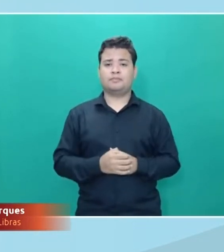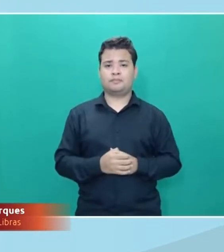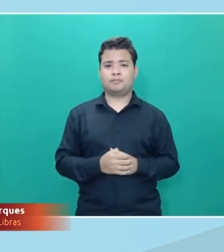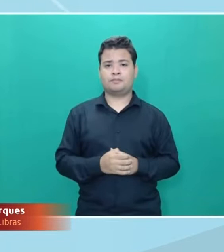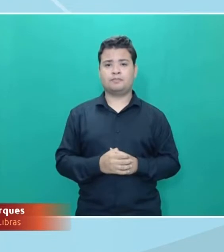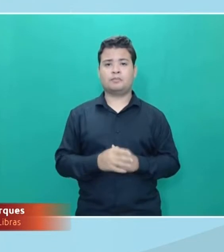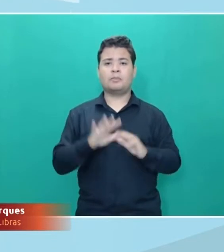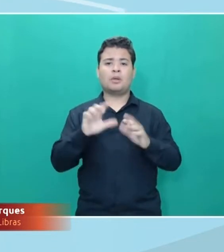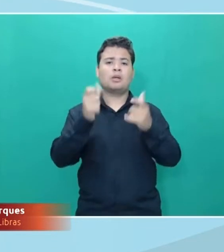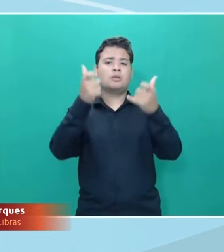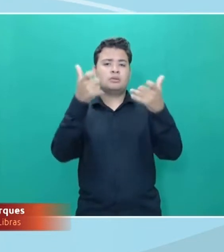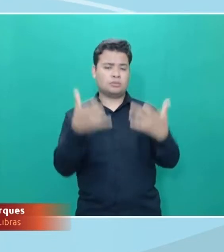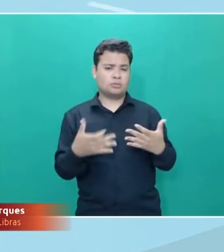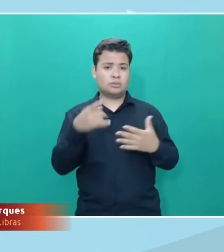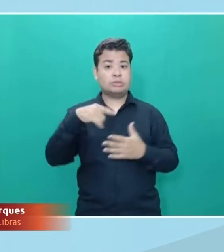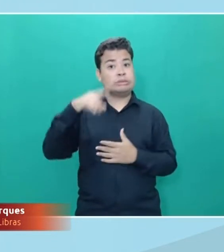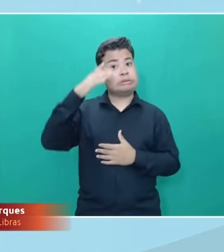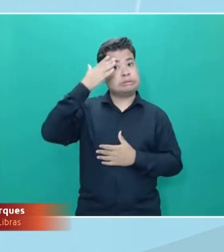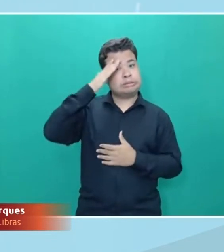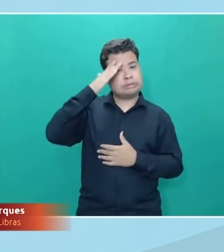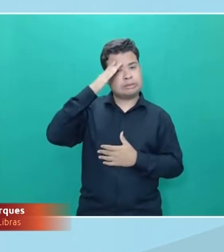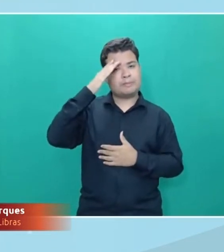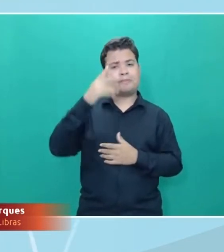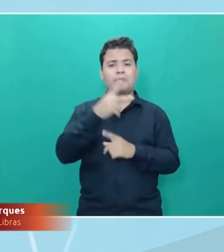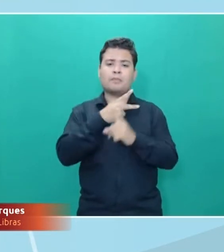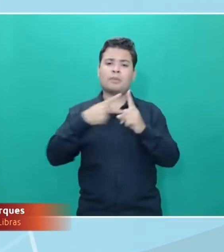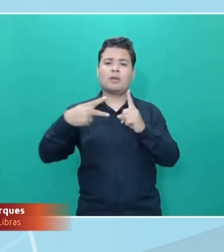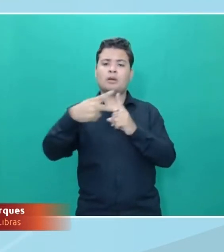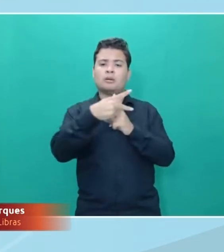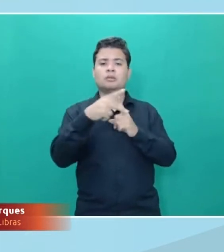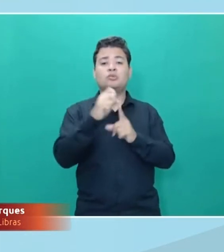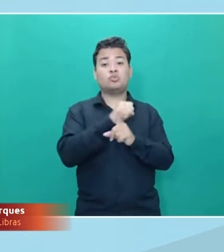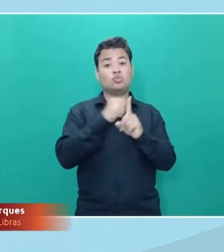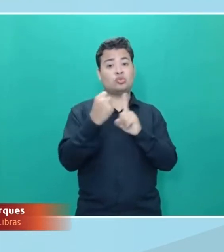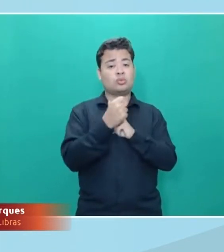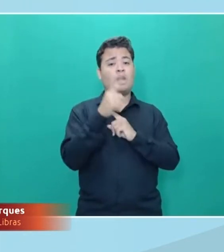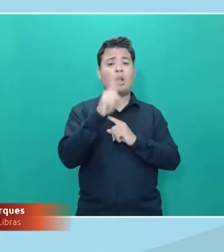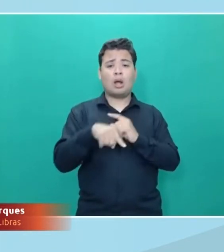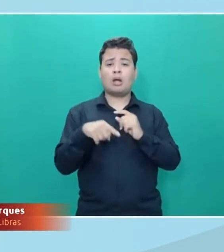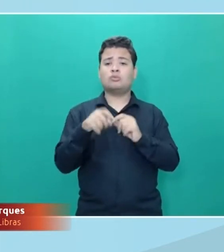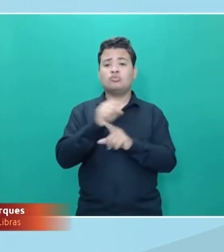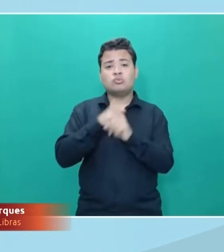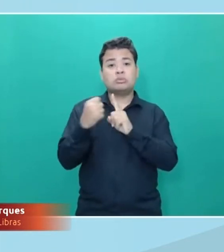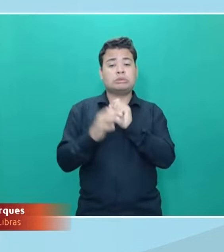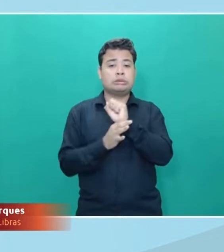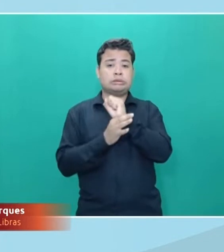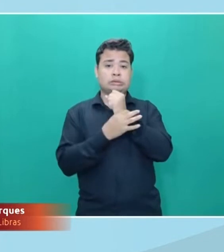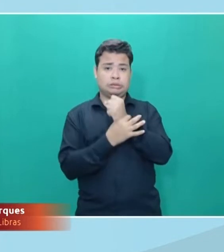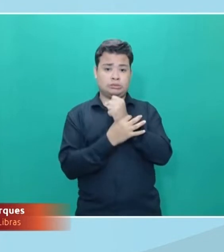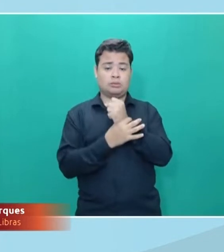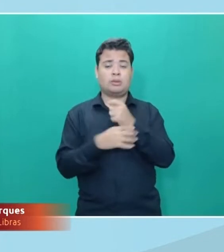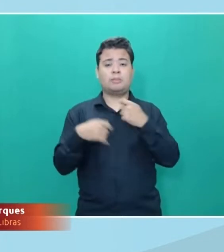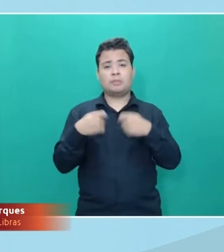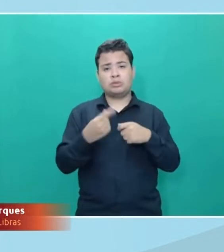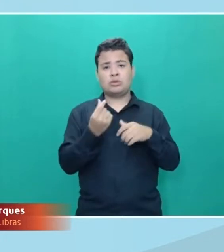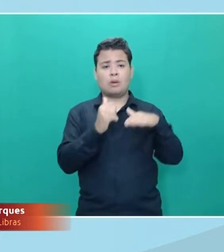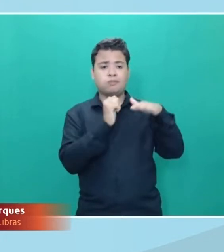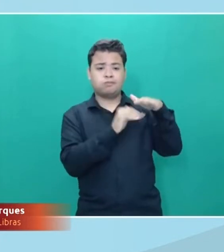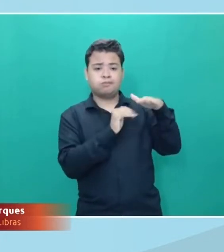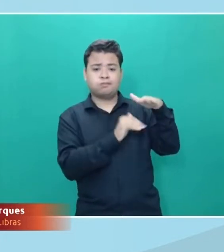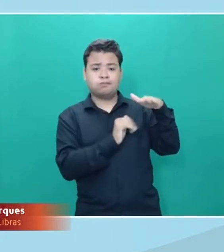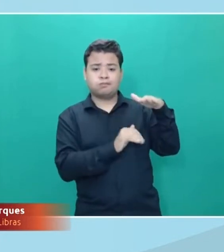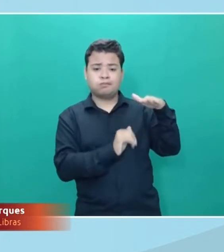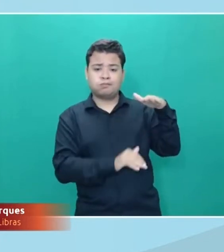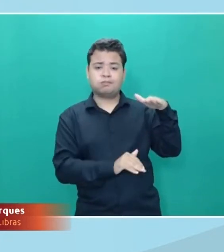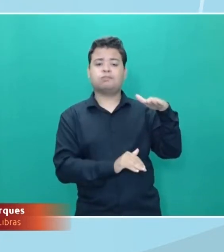explicar um pouquinho para vocês, a Previdência Social é um seguro social, mediante contribuição, e tem a